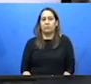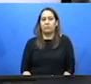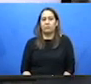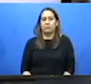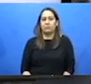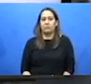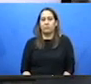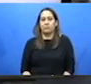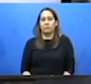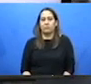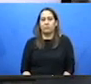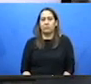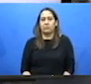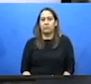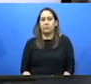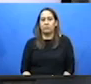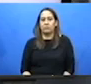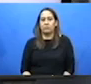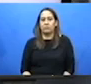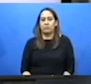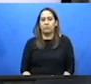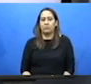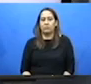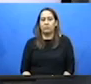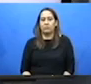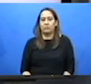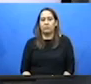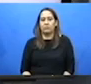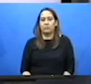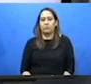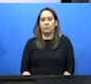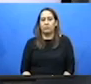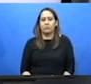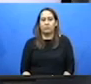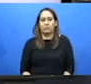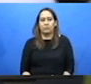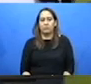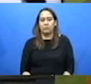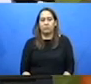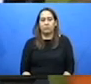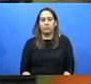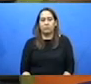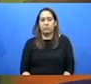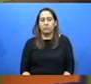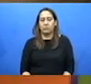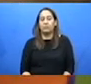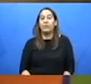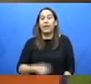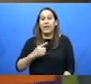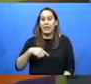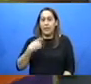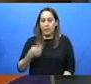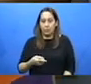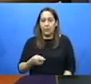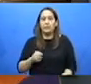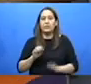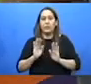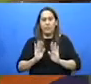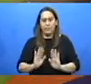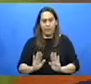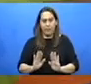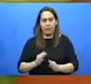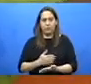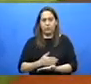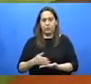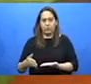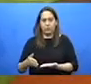Bom, Se não deu, depois pausa e continua, tá